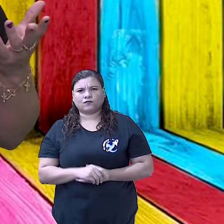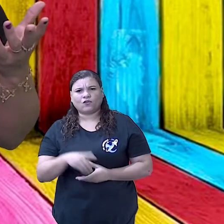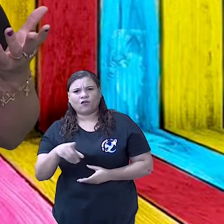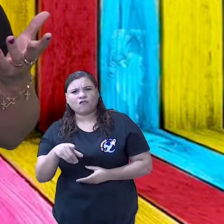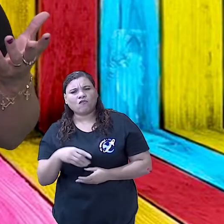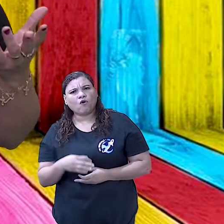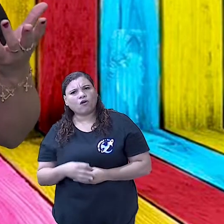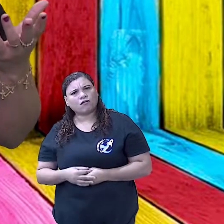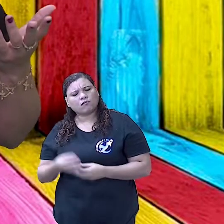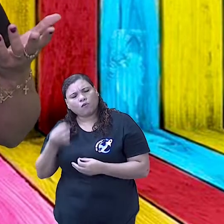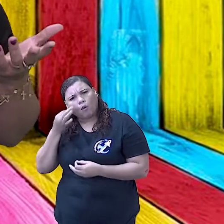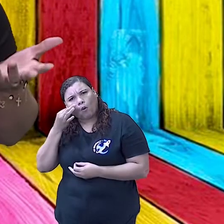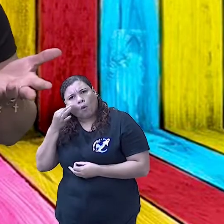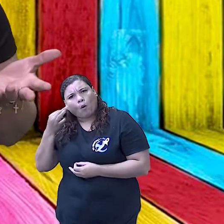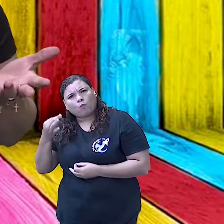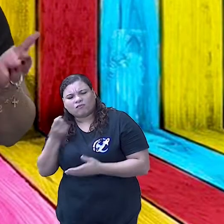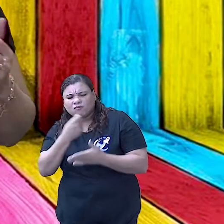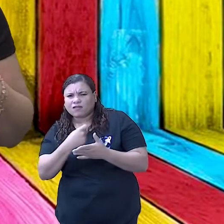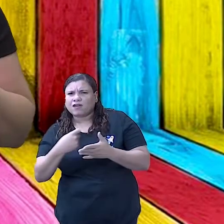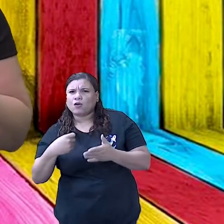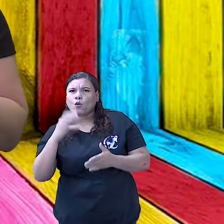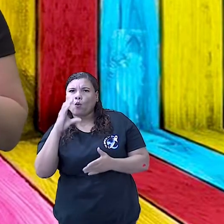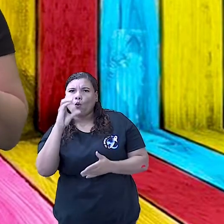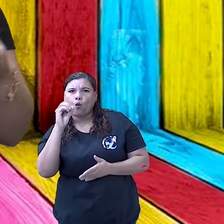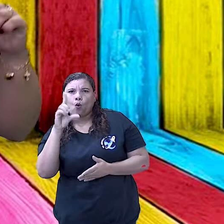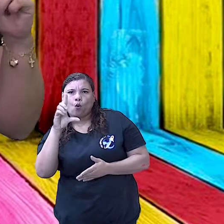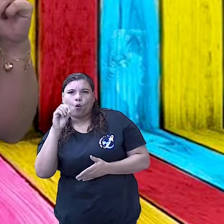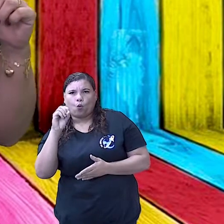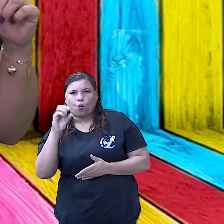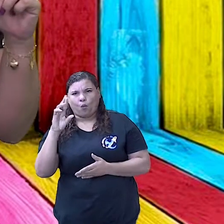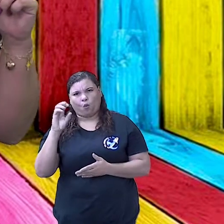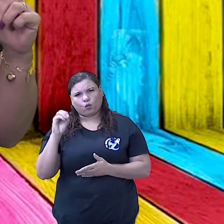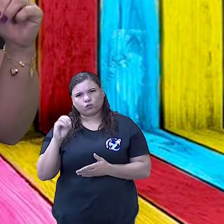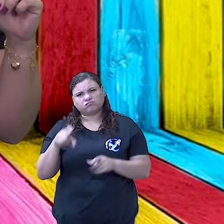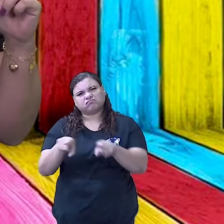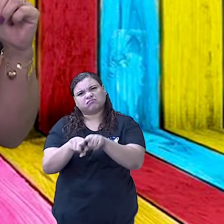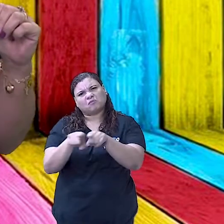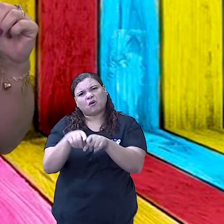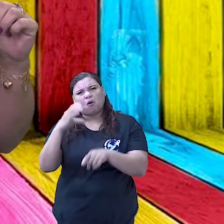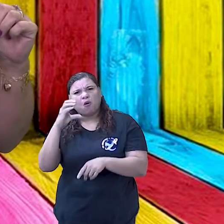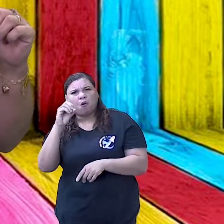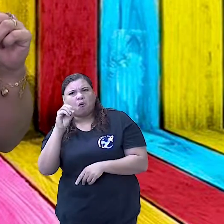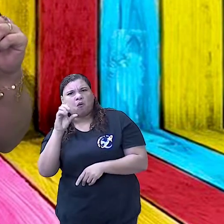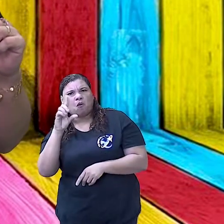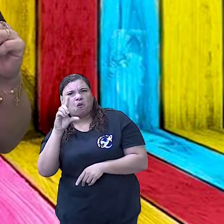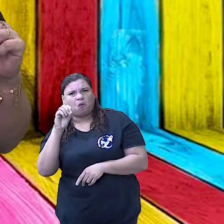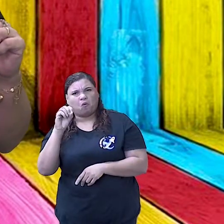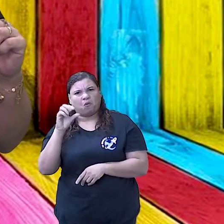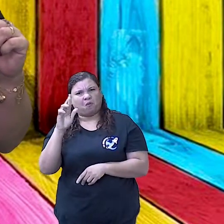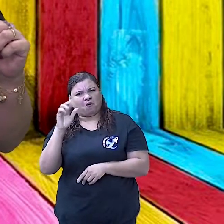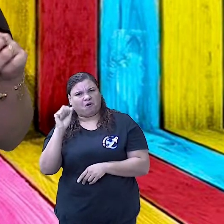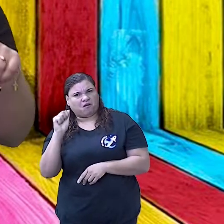colora os desenhos a seguir? Eu coloro bem?